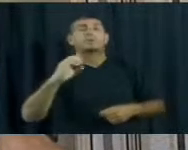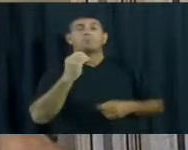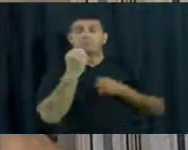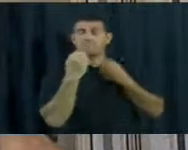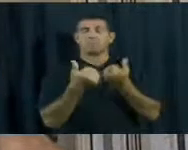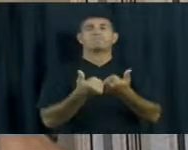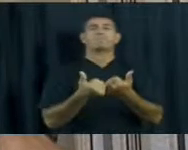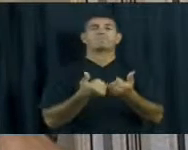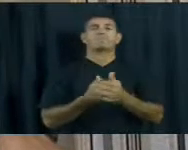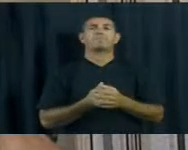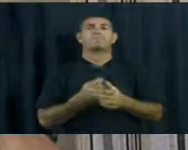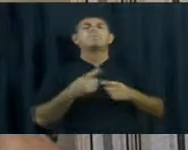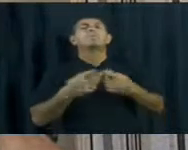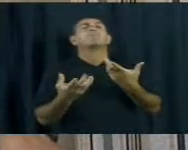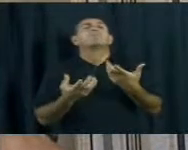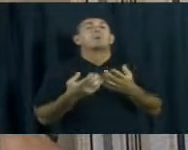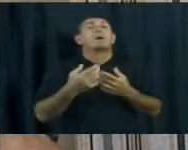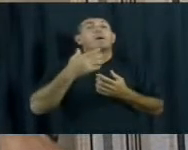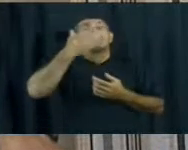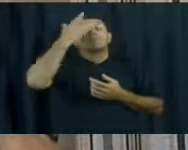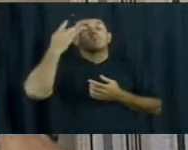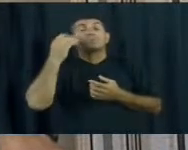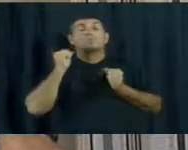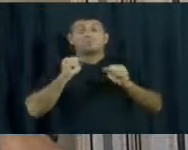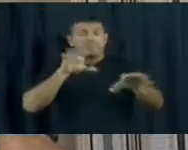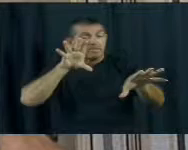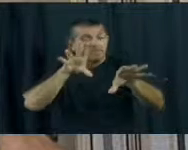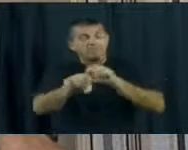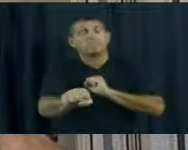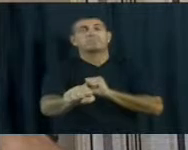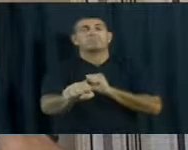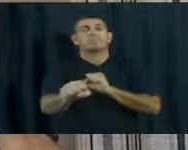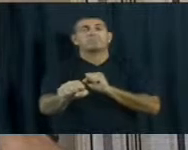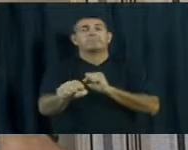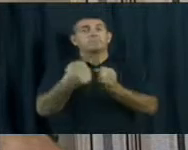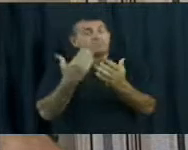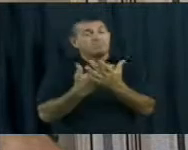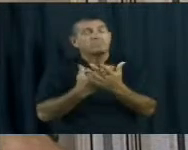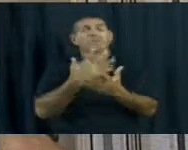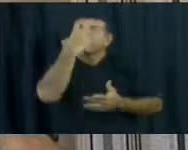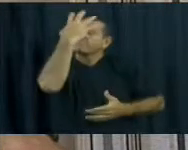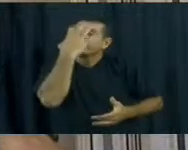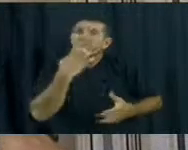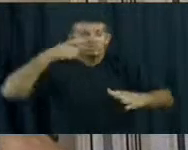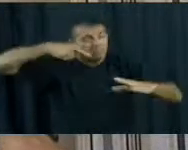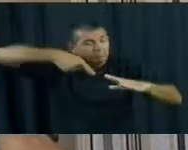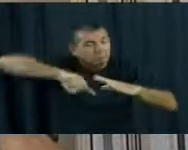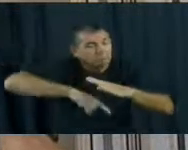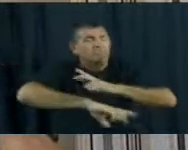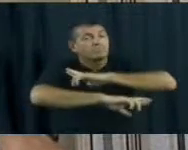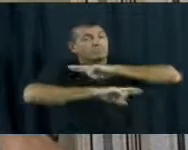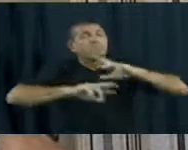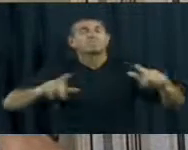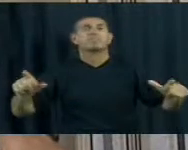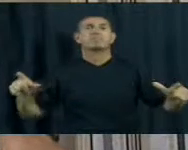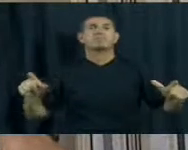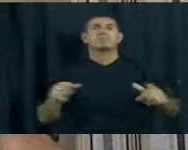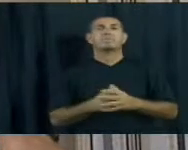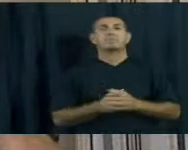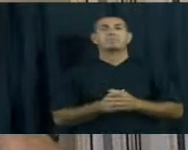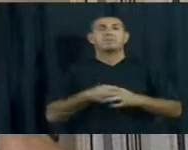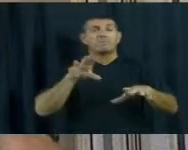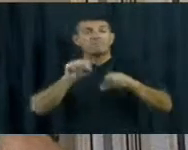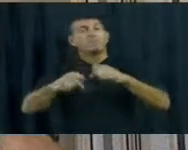agora, para quê? Para que as pessoas possam ter oportunidade de que seus filhos que queiram fazer medicina, formar